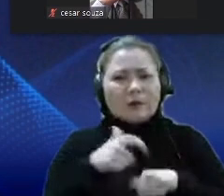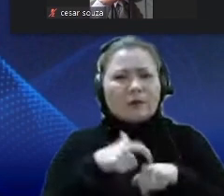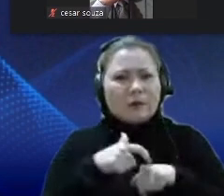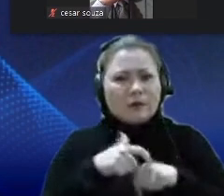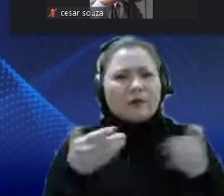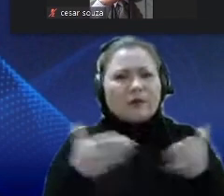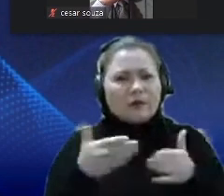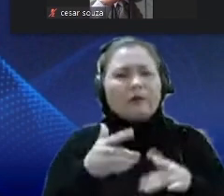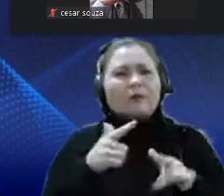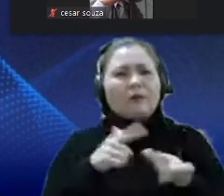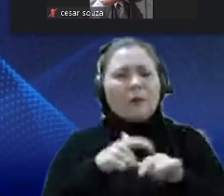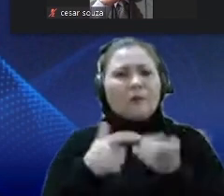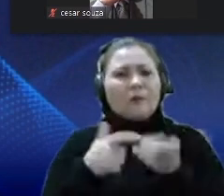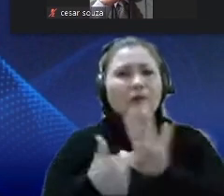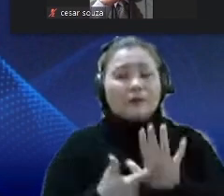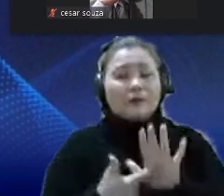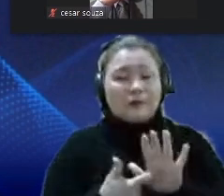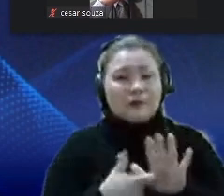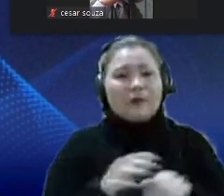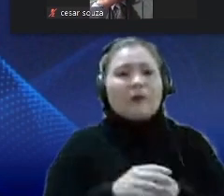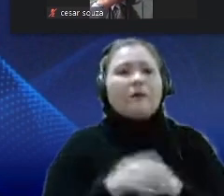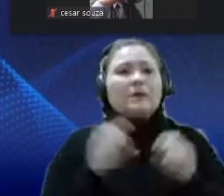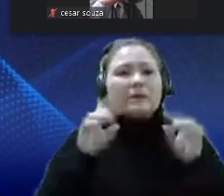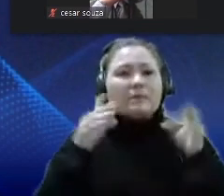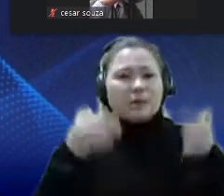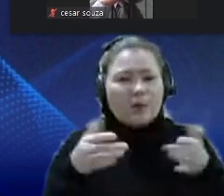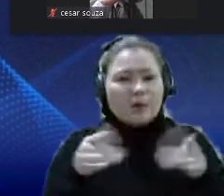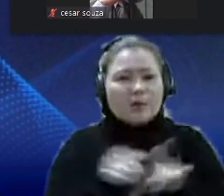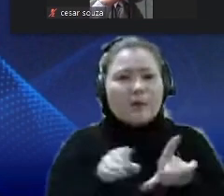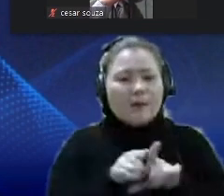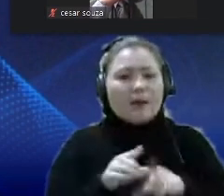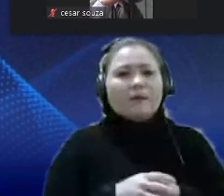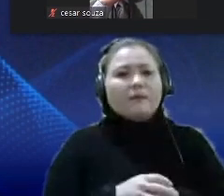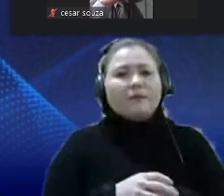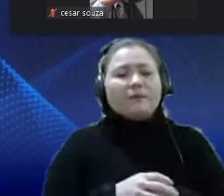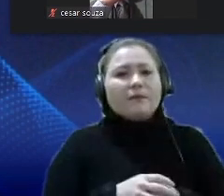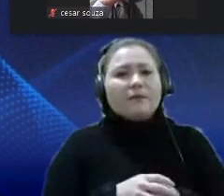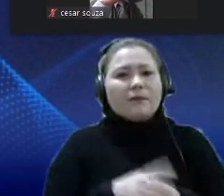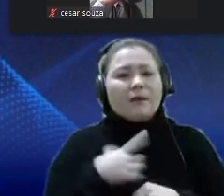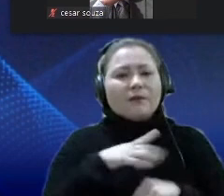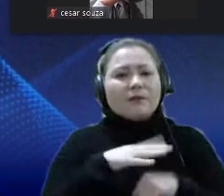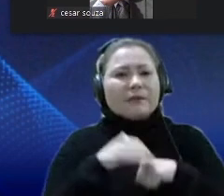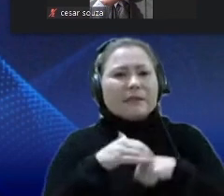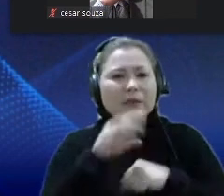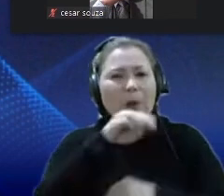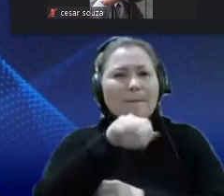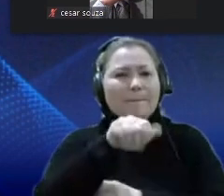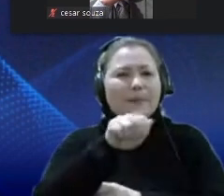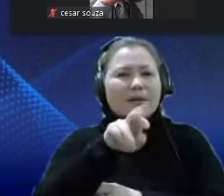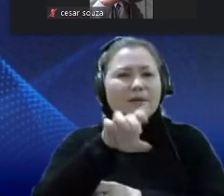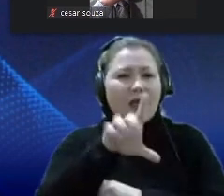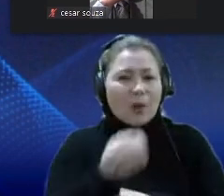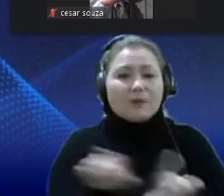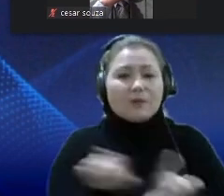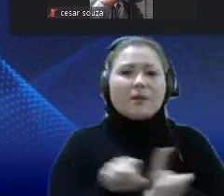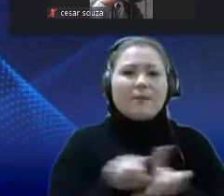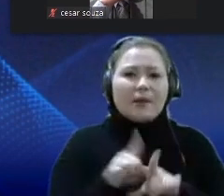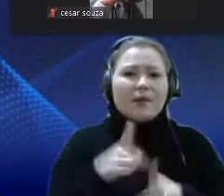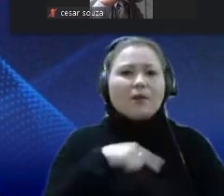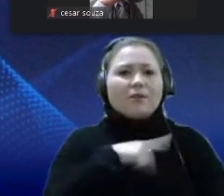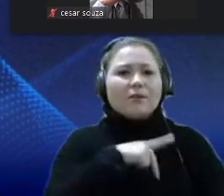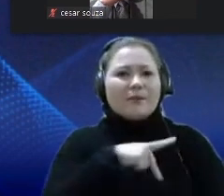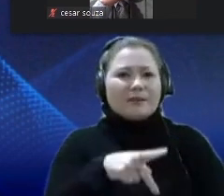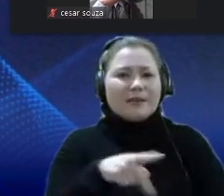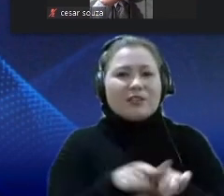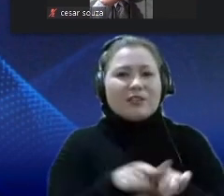na transmissão, especialmente ao nosso querido Marcelo, ao nosso presidente